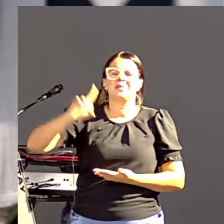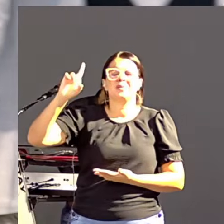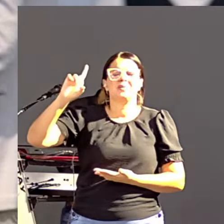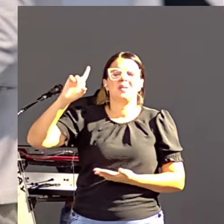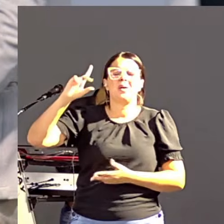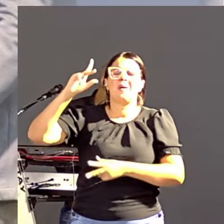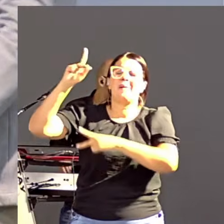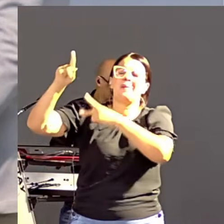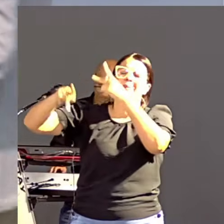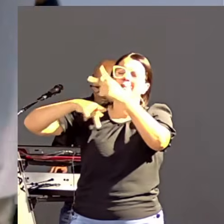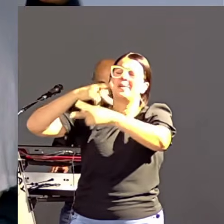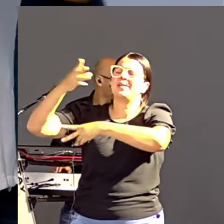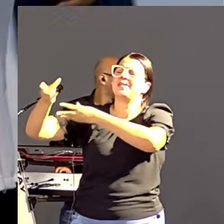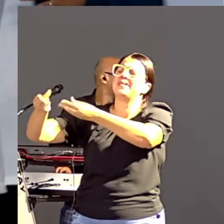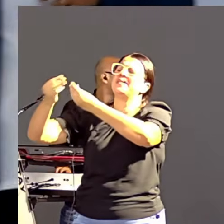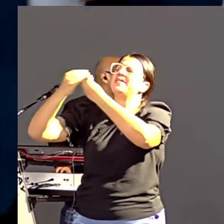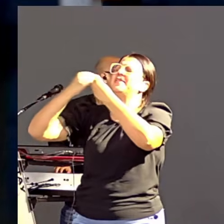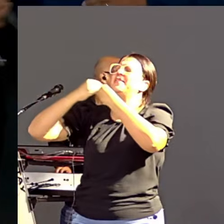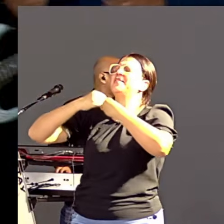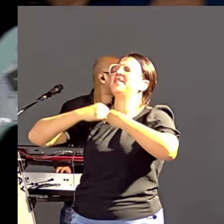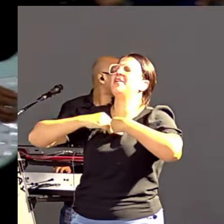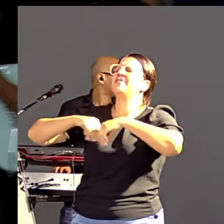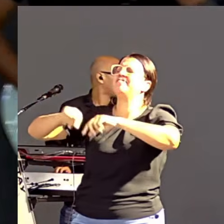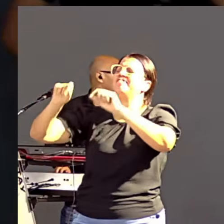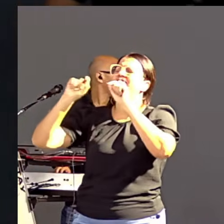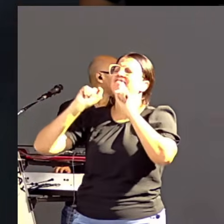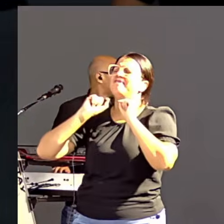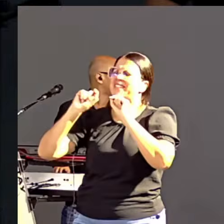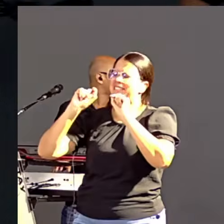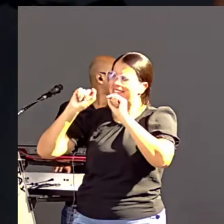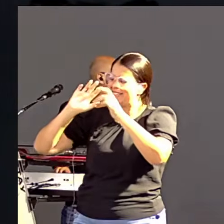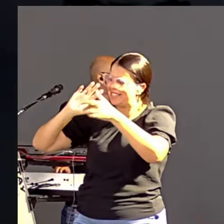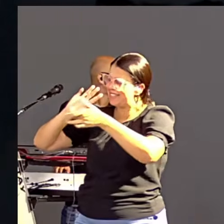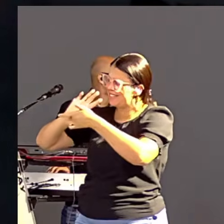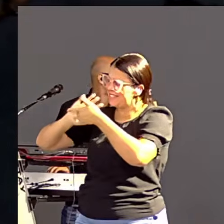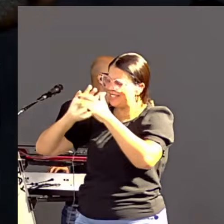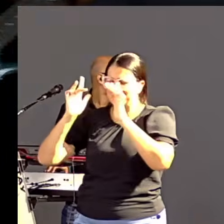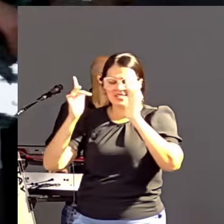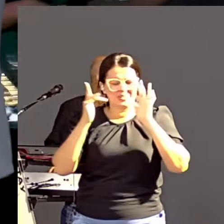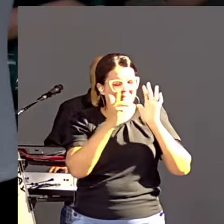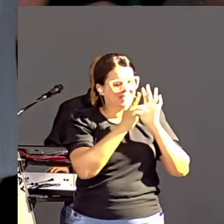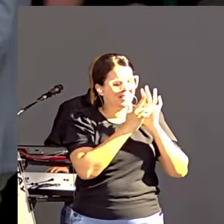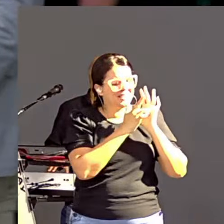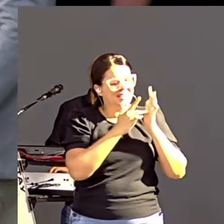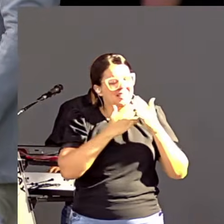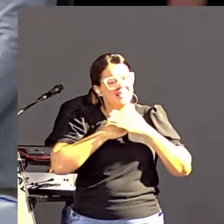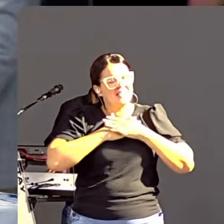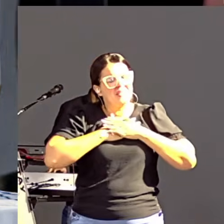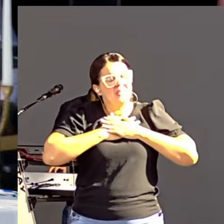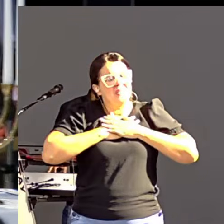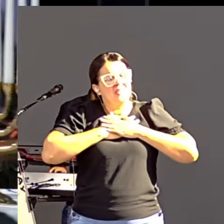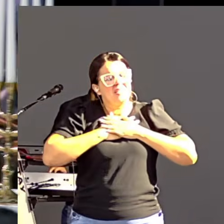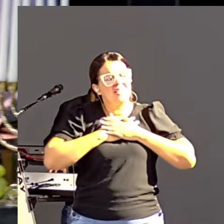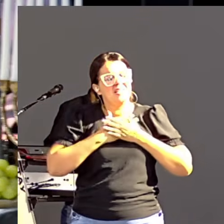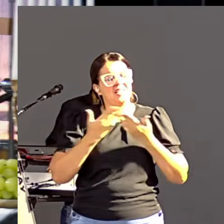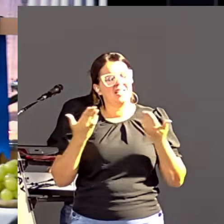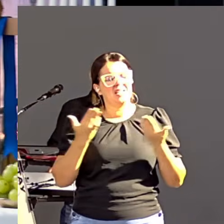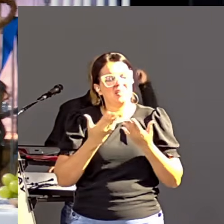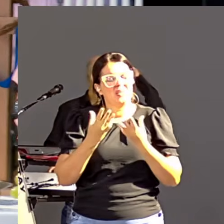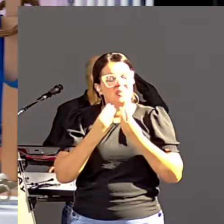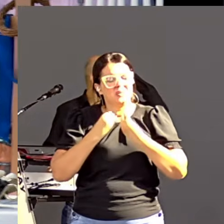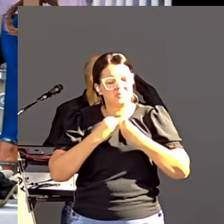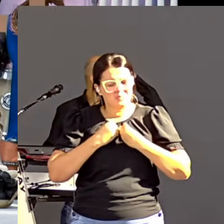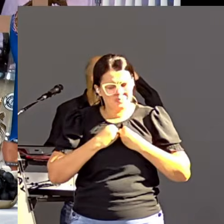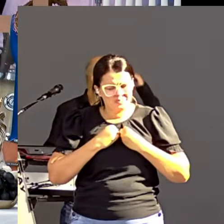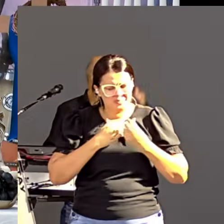pelo presente maravilhoso que o Senhor nos deu. Jesus Cristo. Nós o recebemos